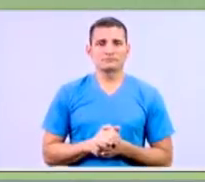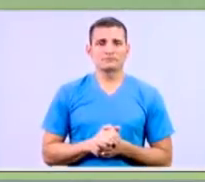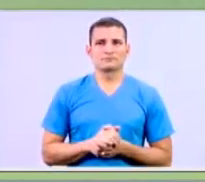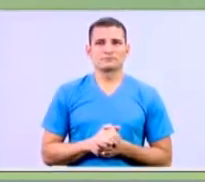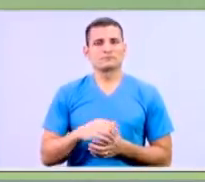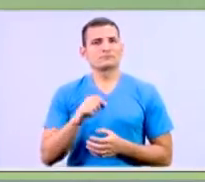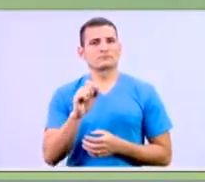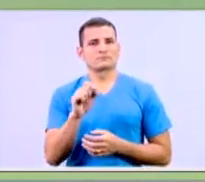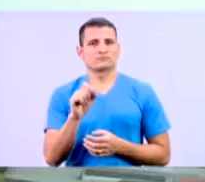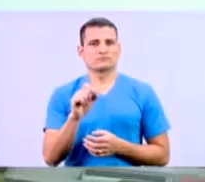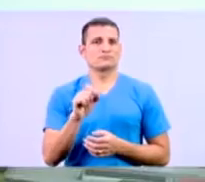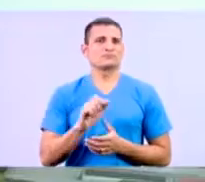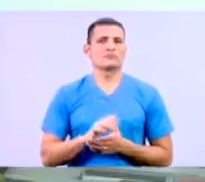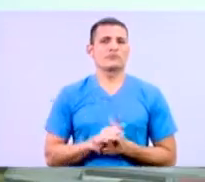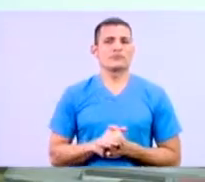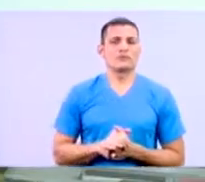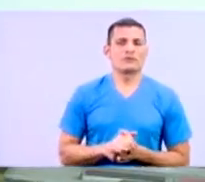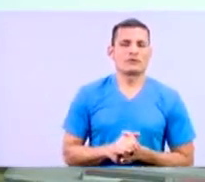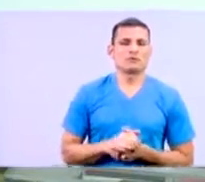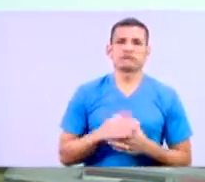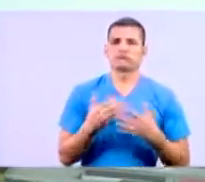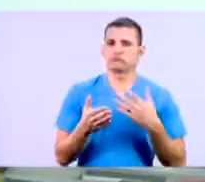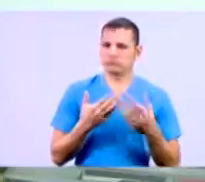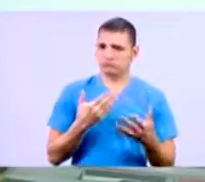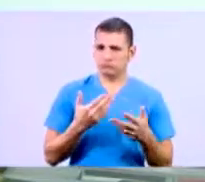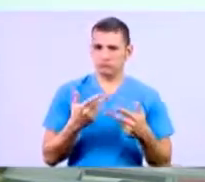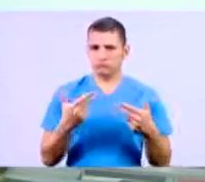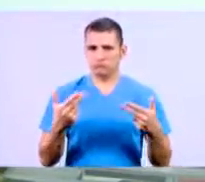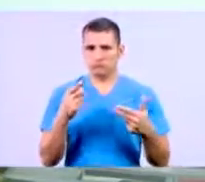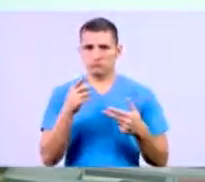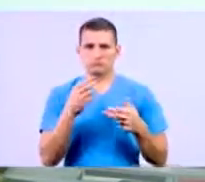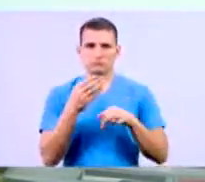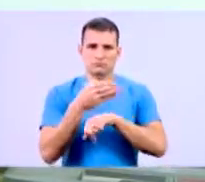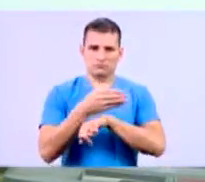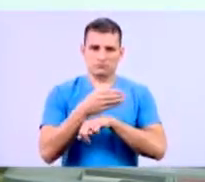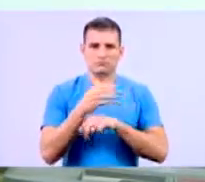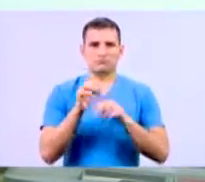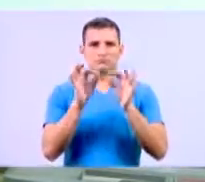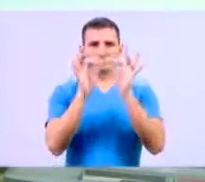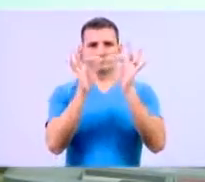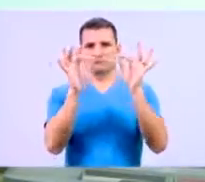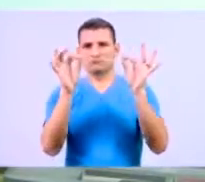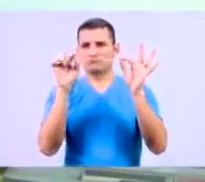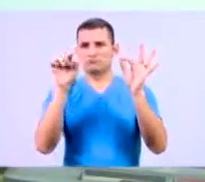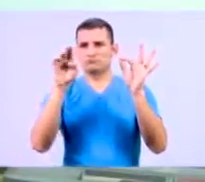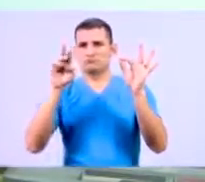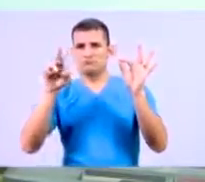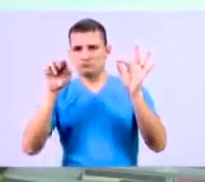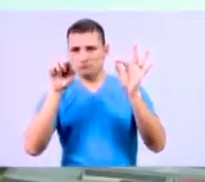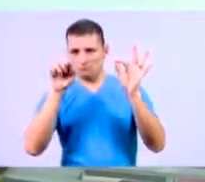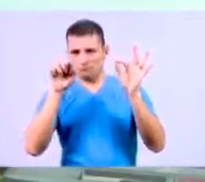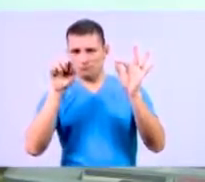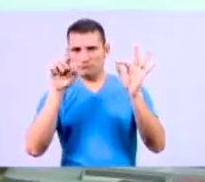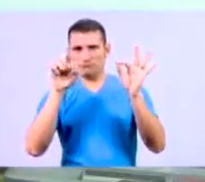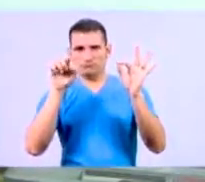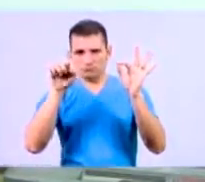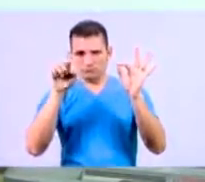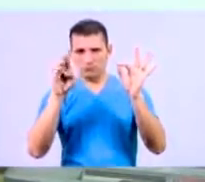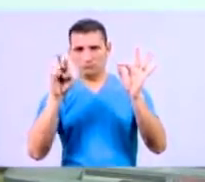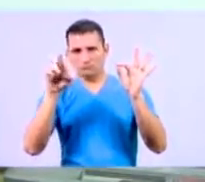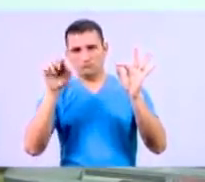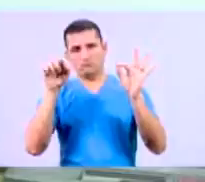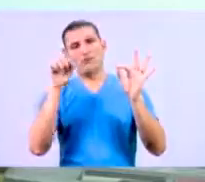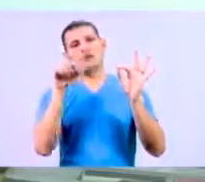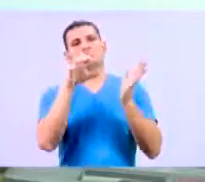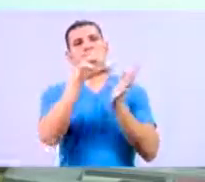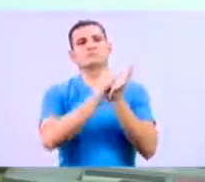isso? Qualquer coisa que você acessou .br no final, quem cuida é o registro.br. E aí,